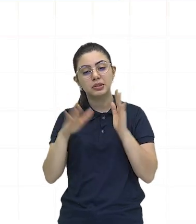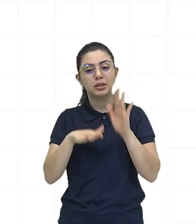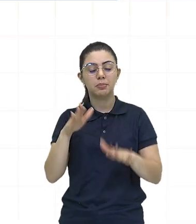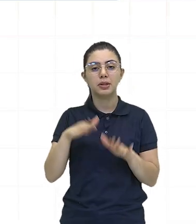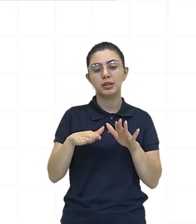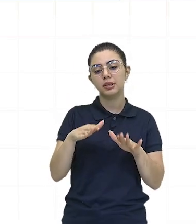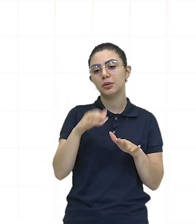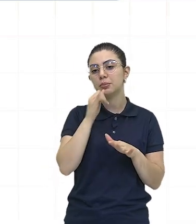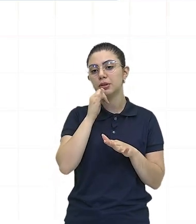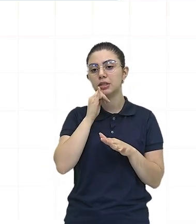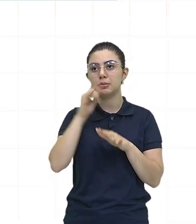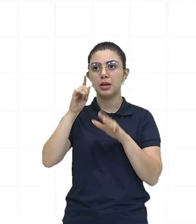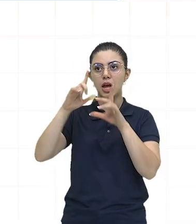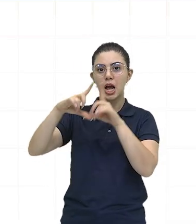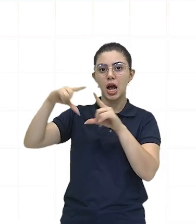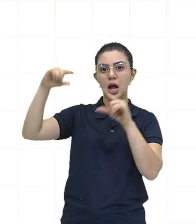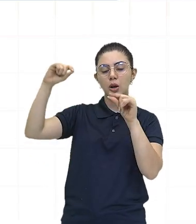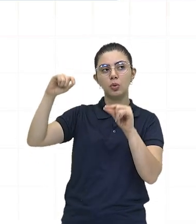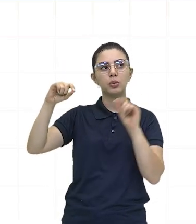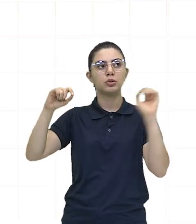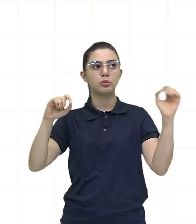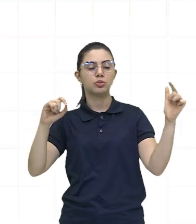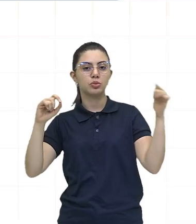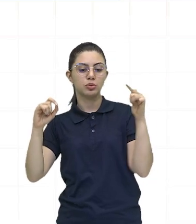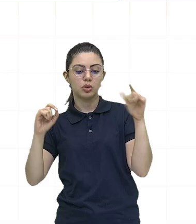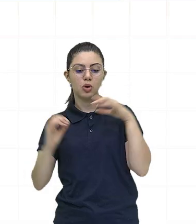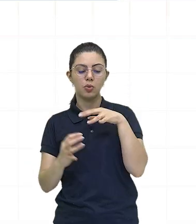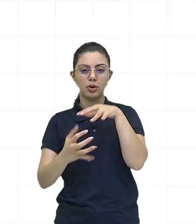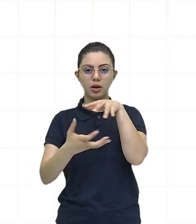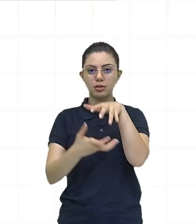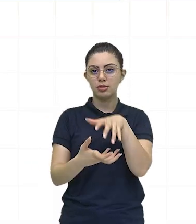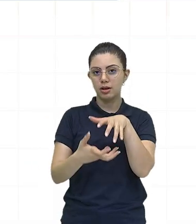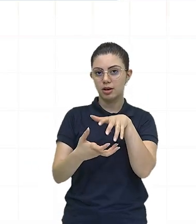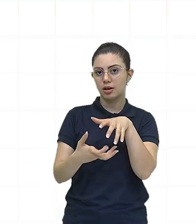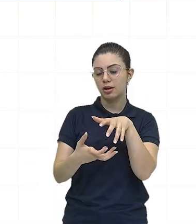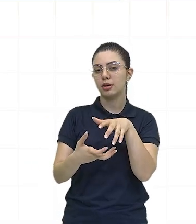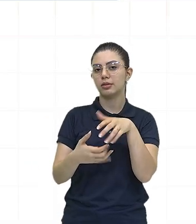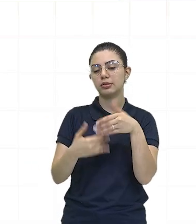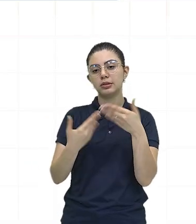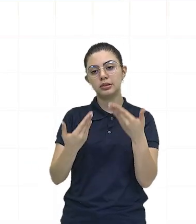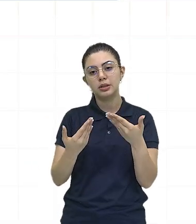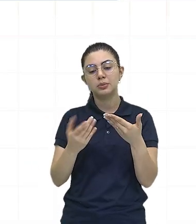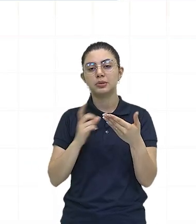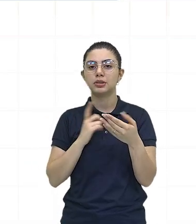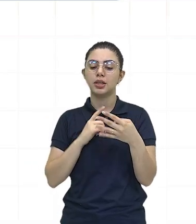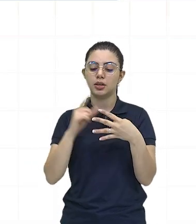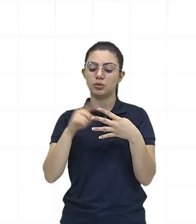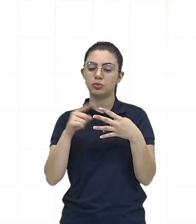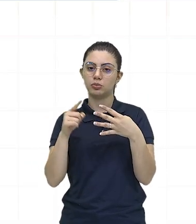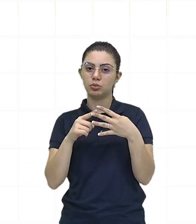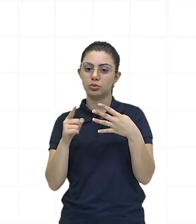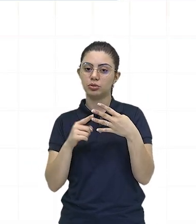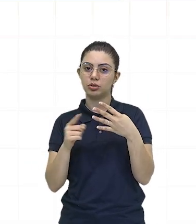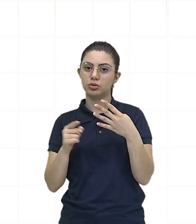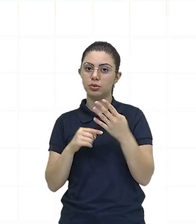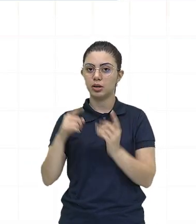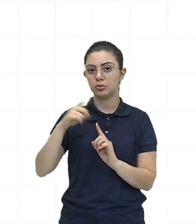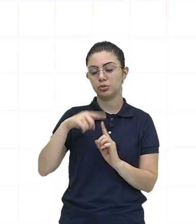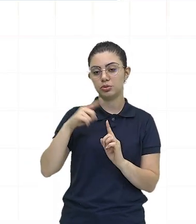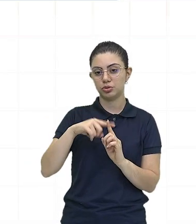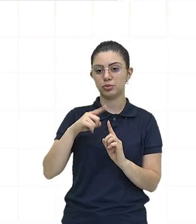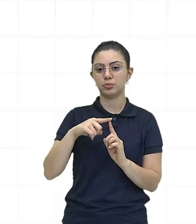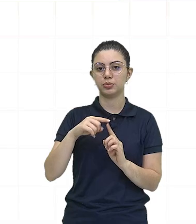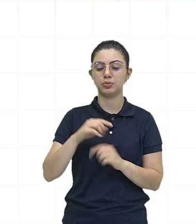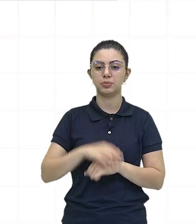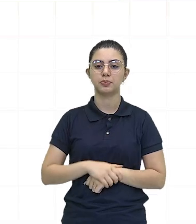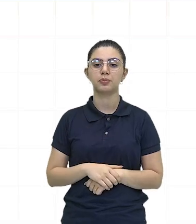Lua em relação ao Sol e em relação à Terra, ela passa ali por 4 fases, que é